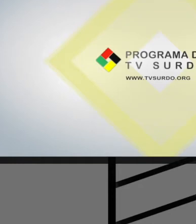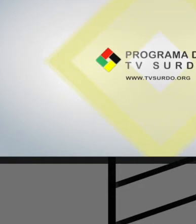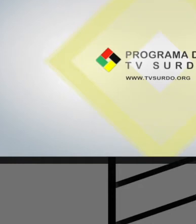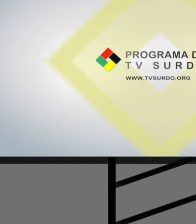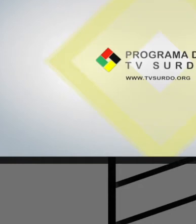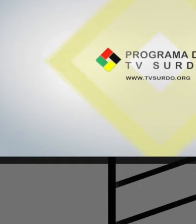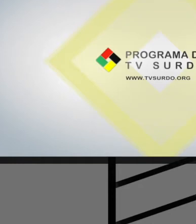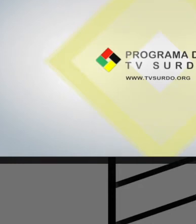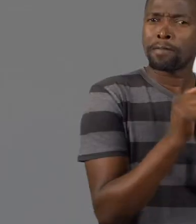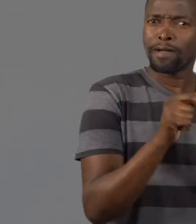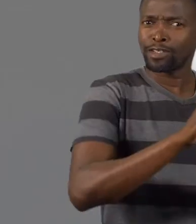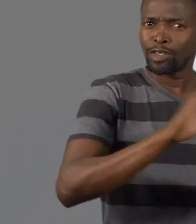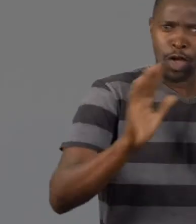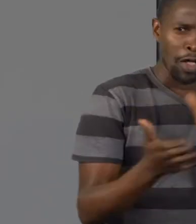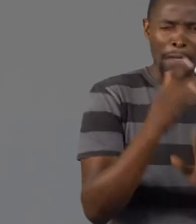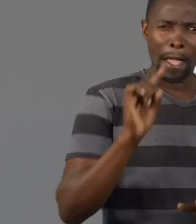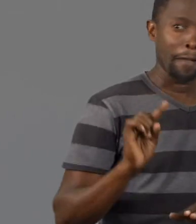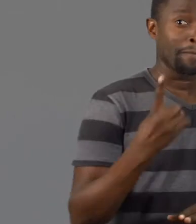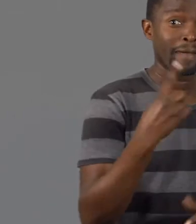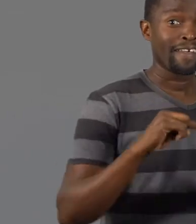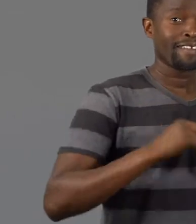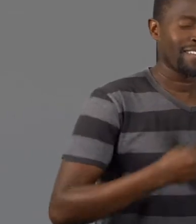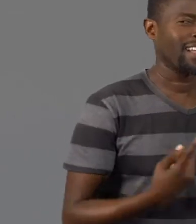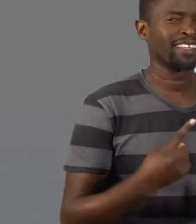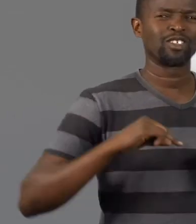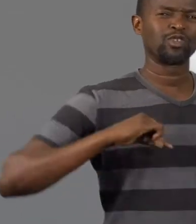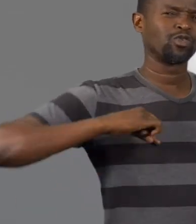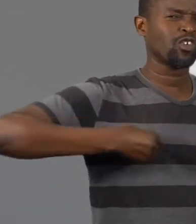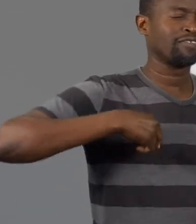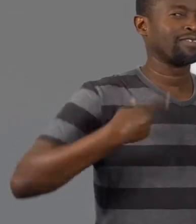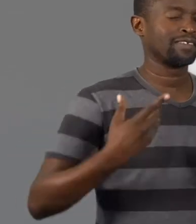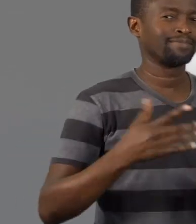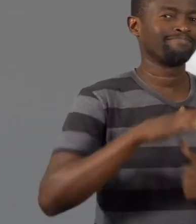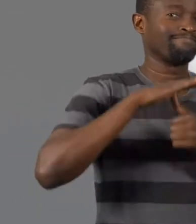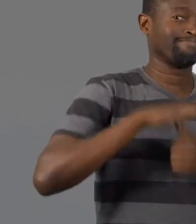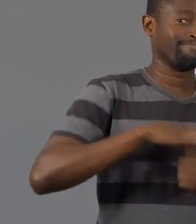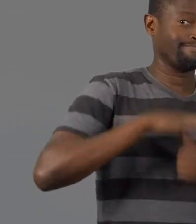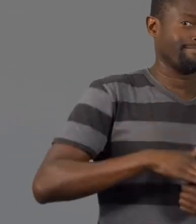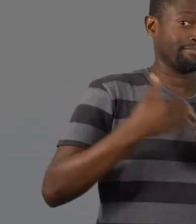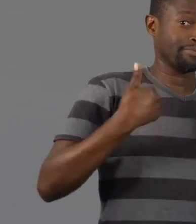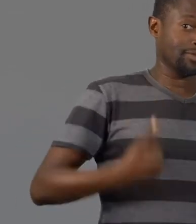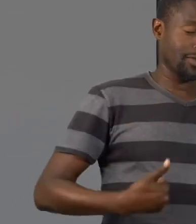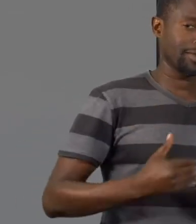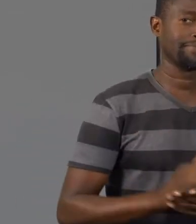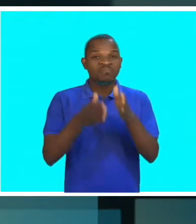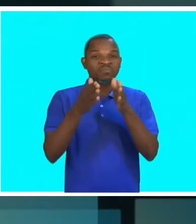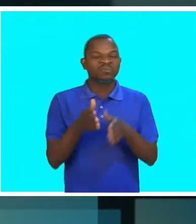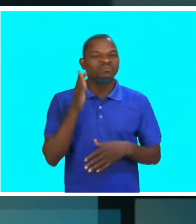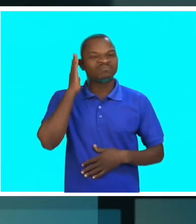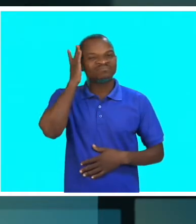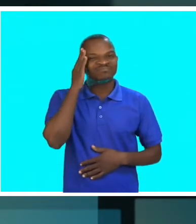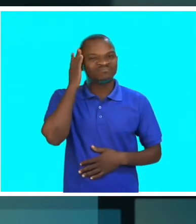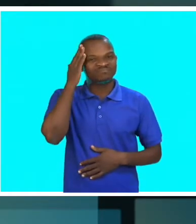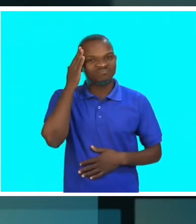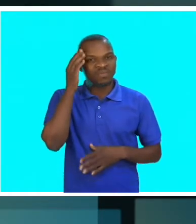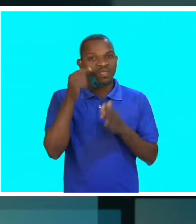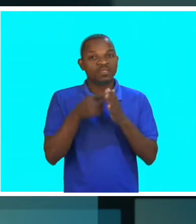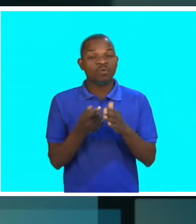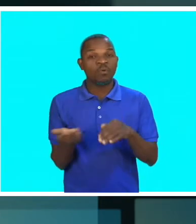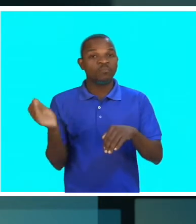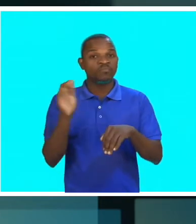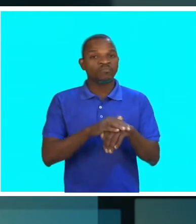sênior masculina. No início, sofreu muito preconceito. Engana-se quem